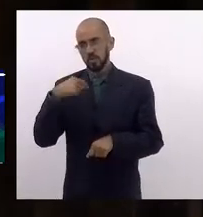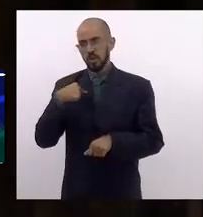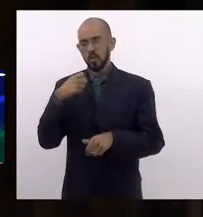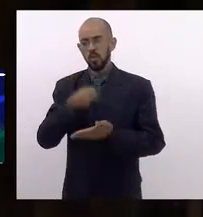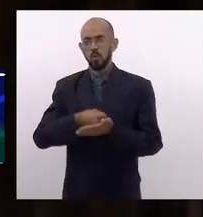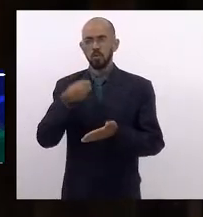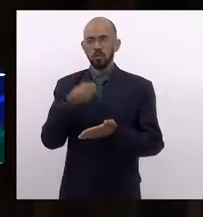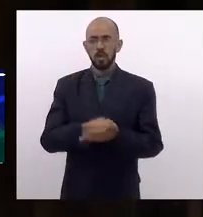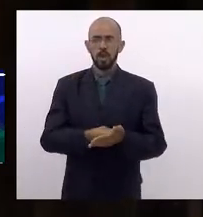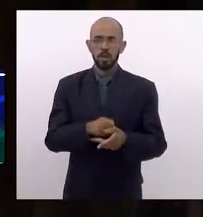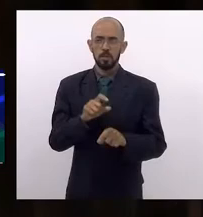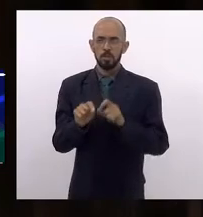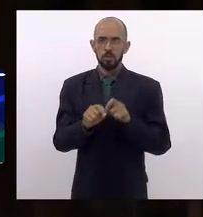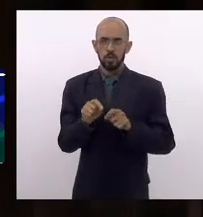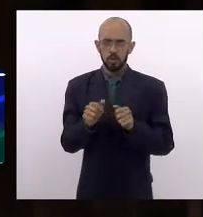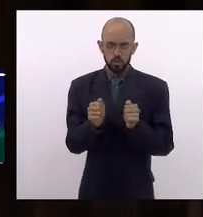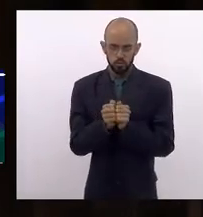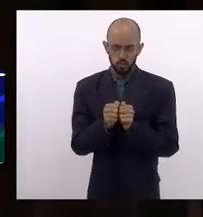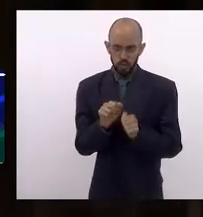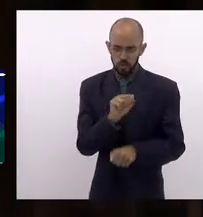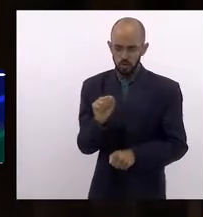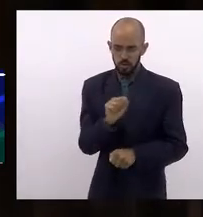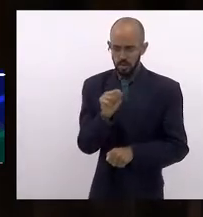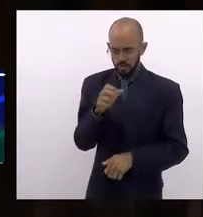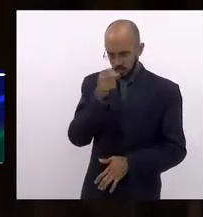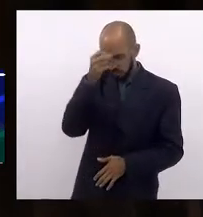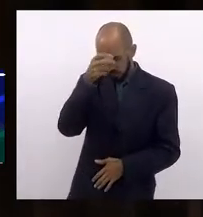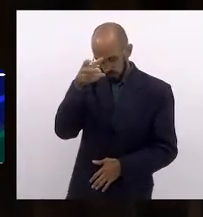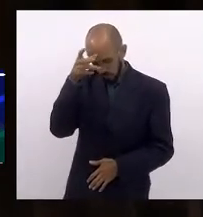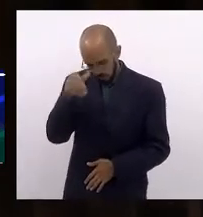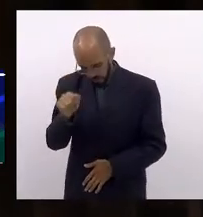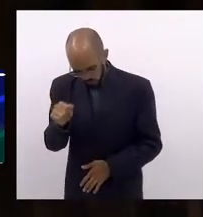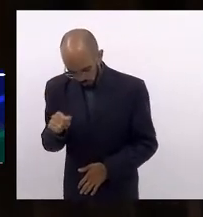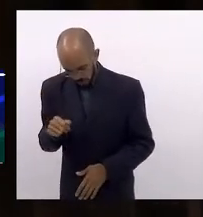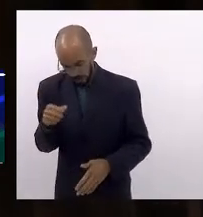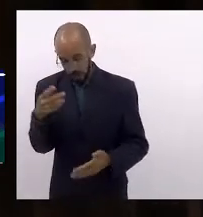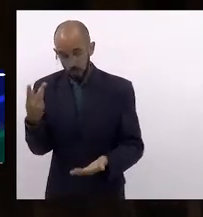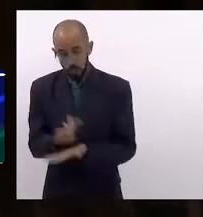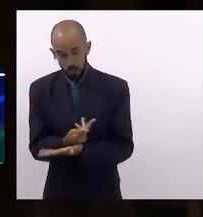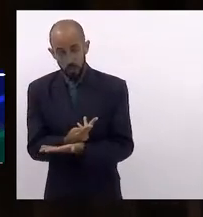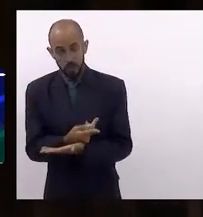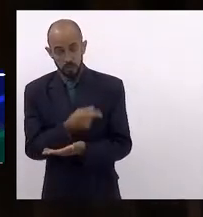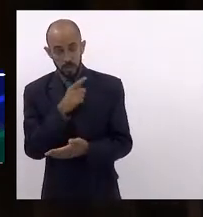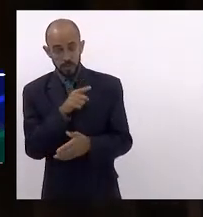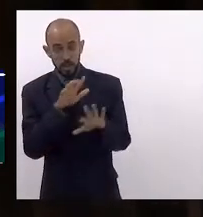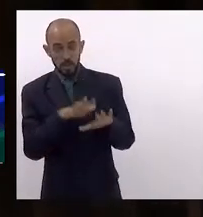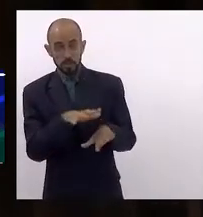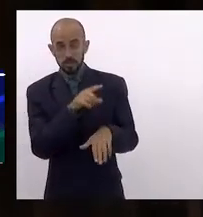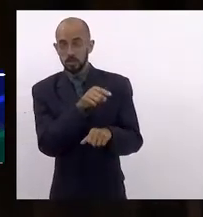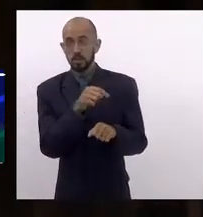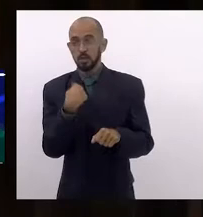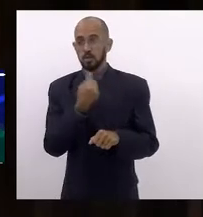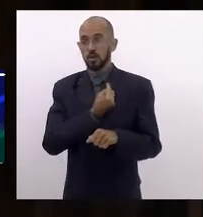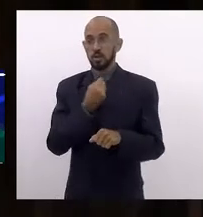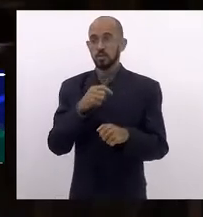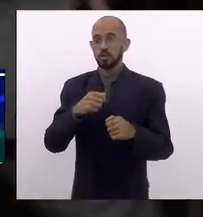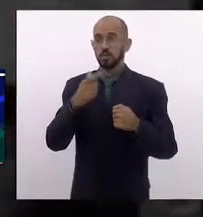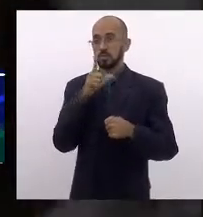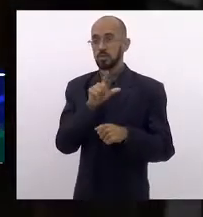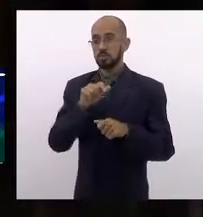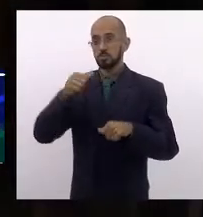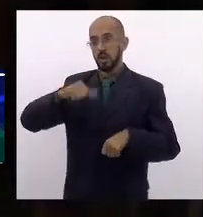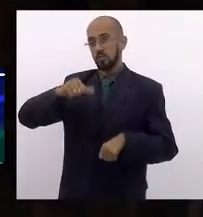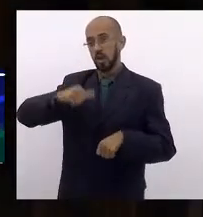para que junto à associação dos prefeitos e para quem não caso como esse a gente pudesse analisar